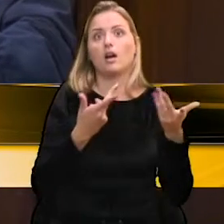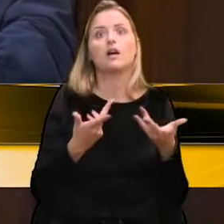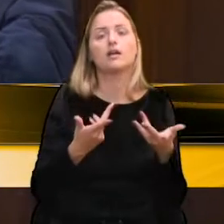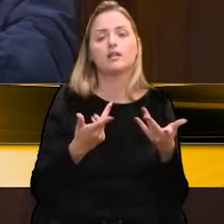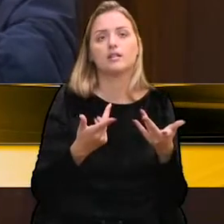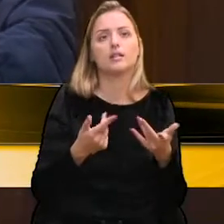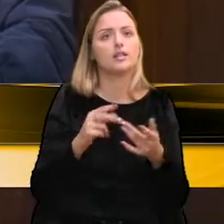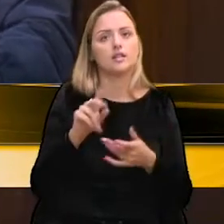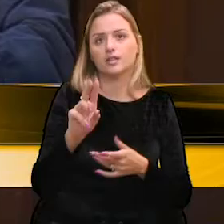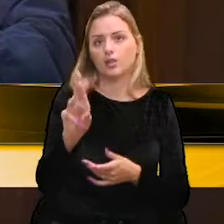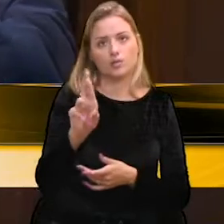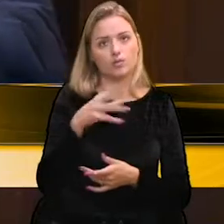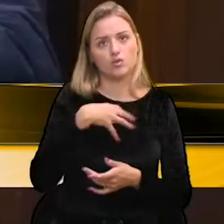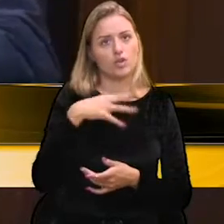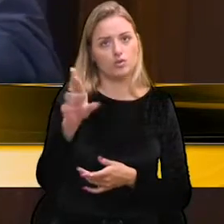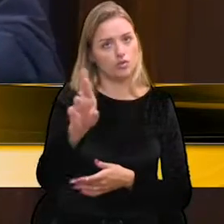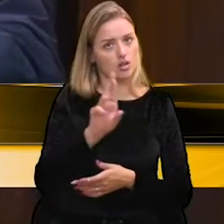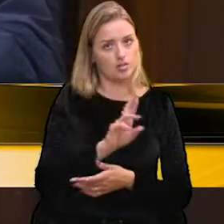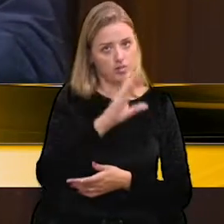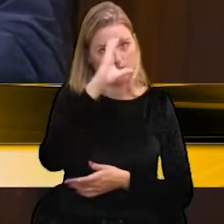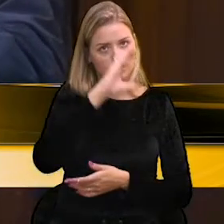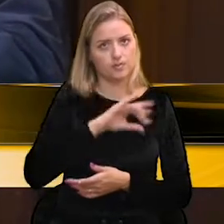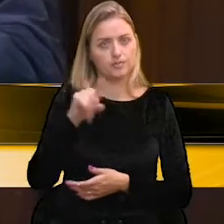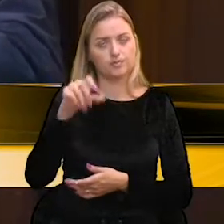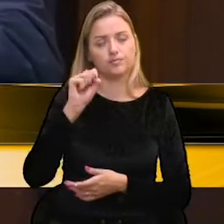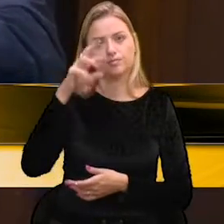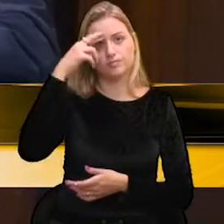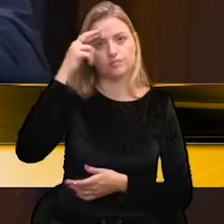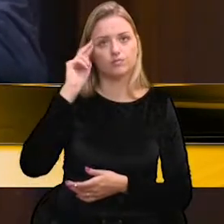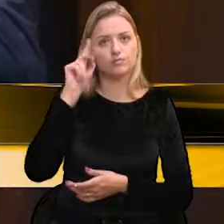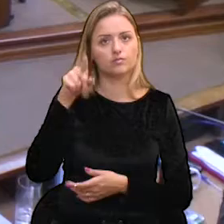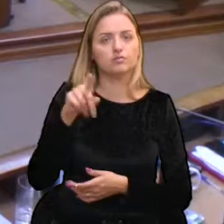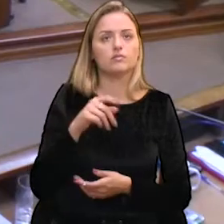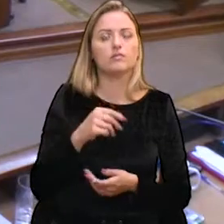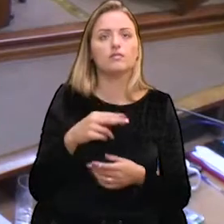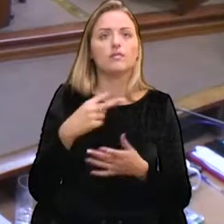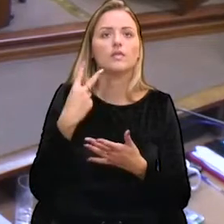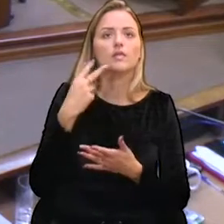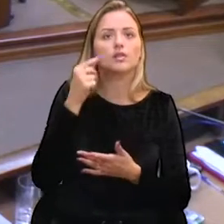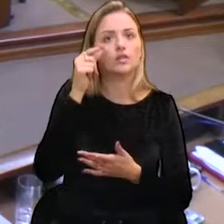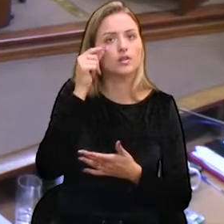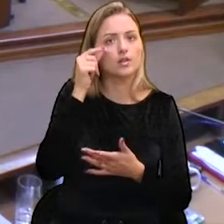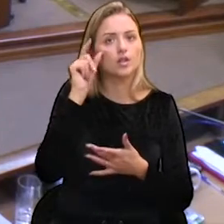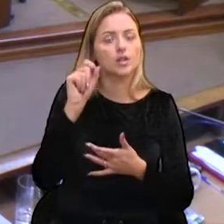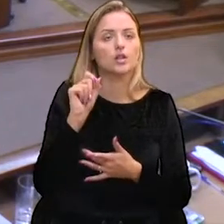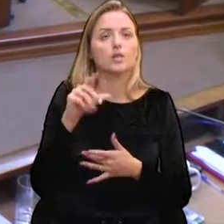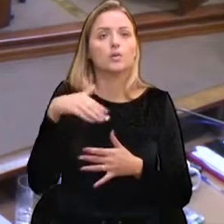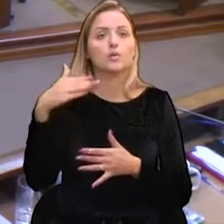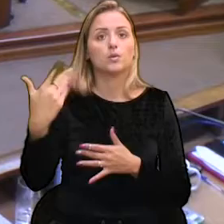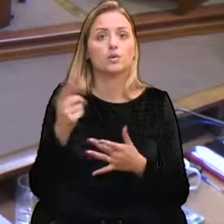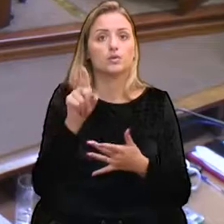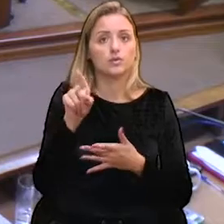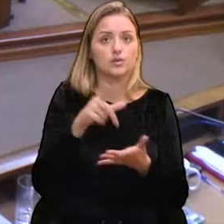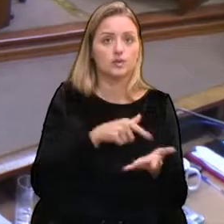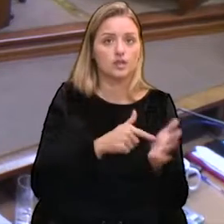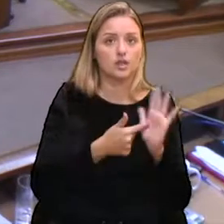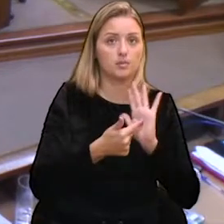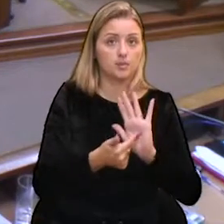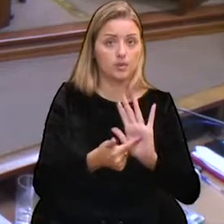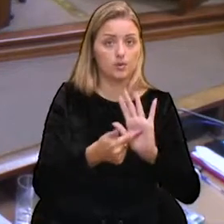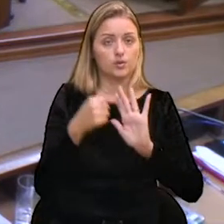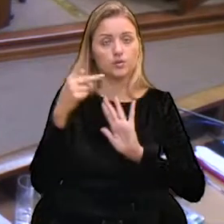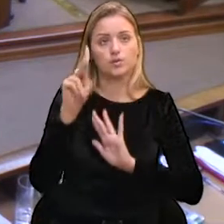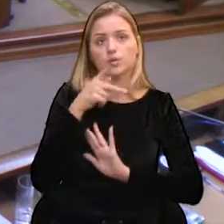um cidadão. Por favor, não, colega Rafael Bueno. Vereador Périco, né? Na verdade, quando o senhor externou, né,